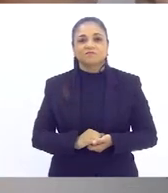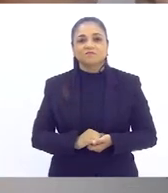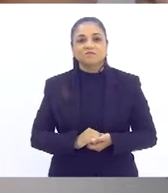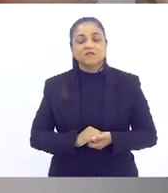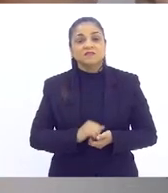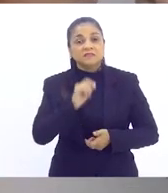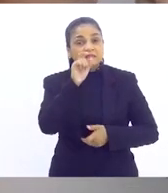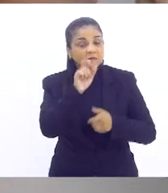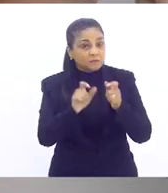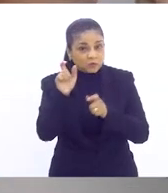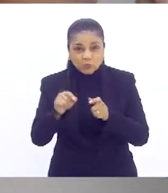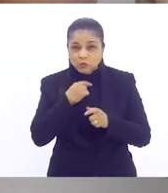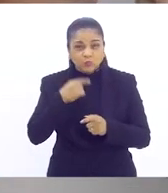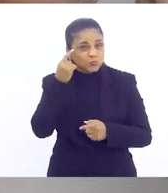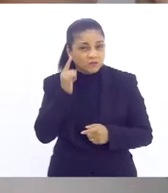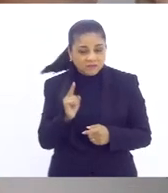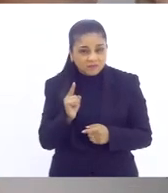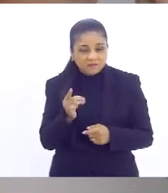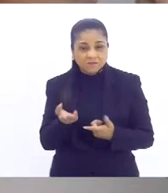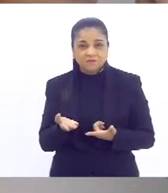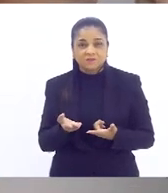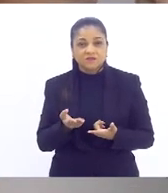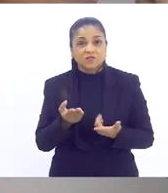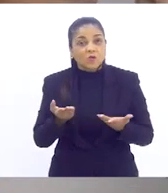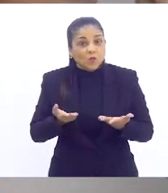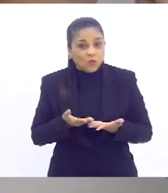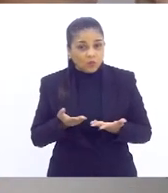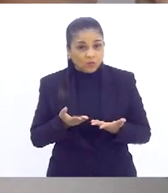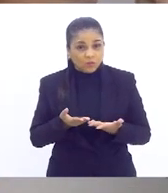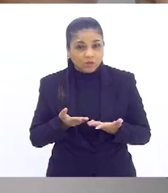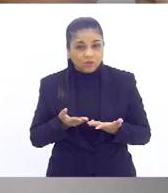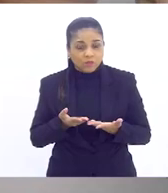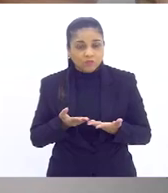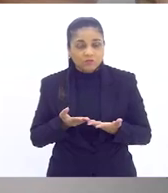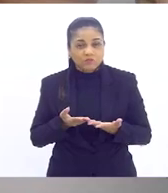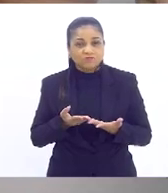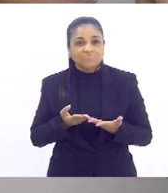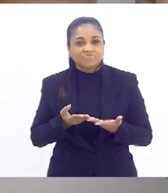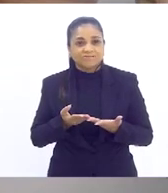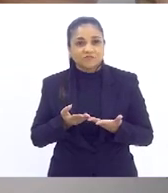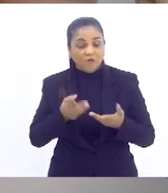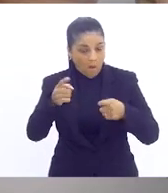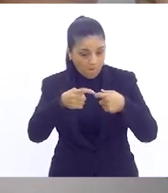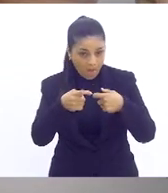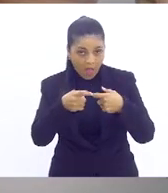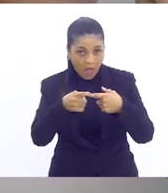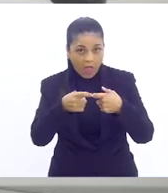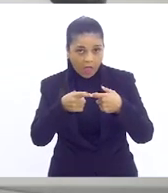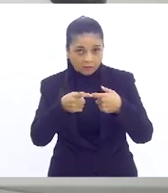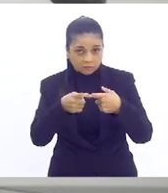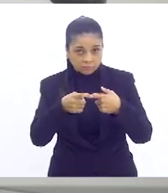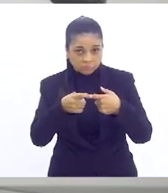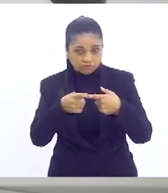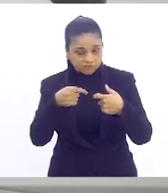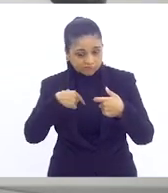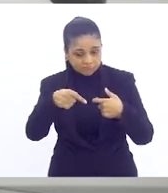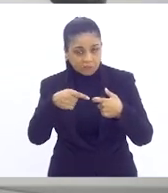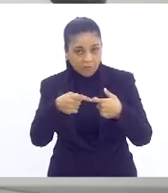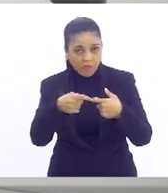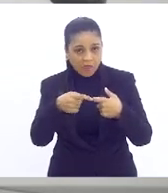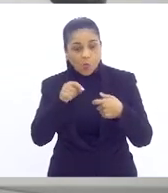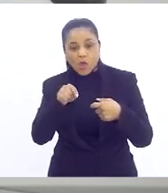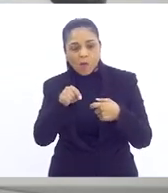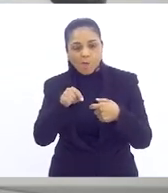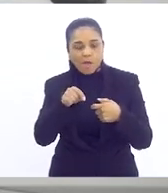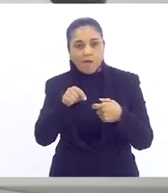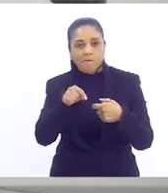muita gente não sabe que hoje se você vai ao médico quem diz que você tem hoje é uma